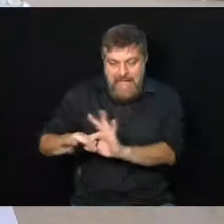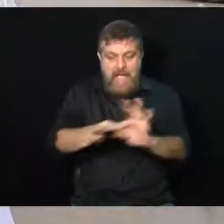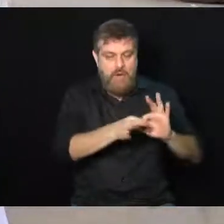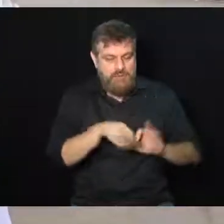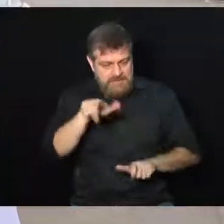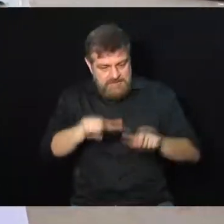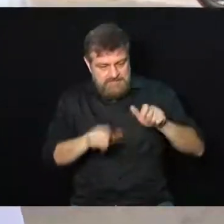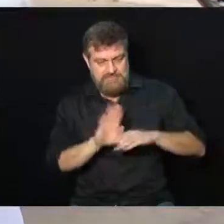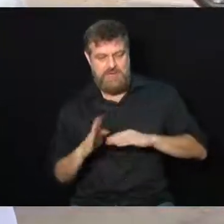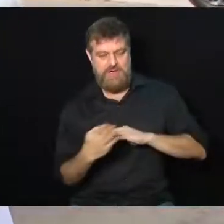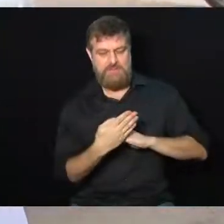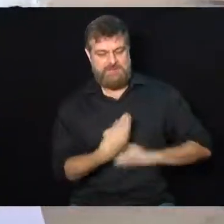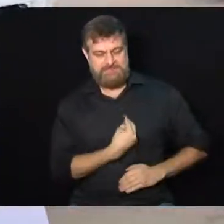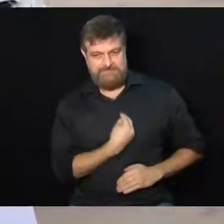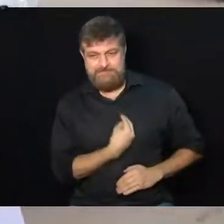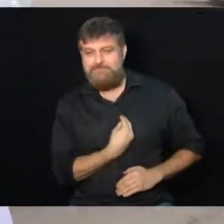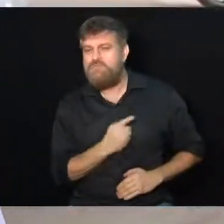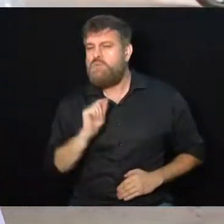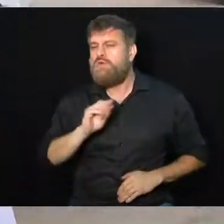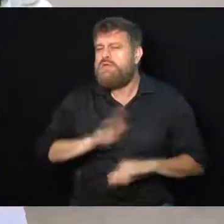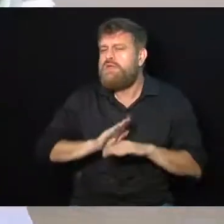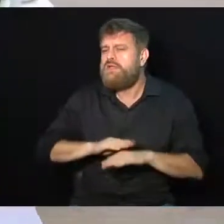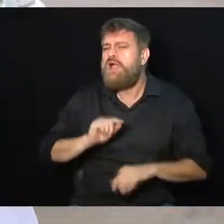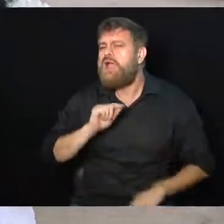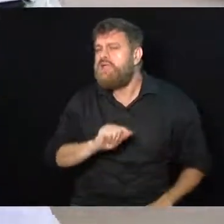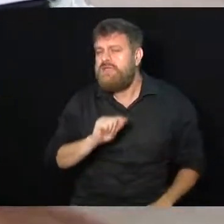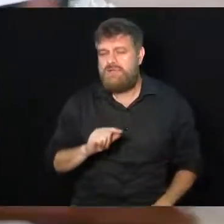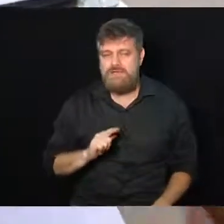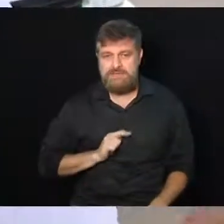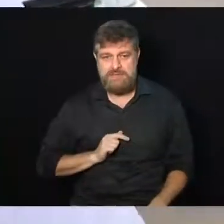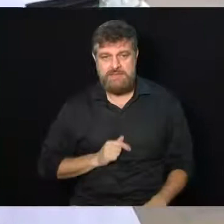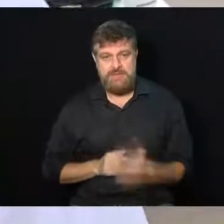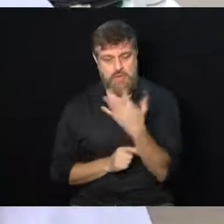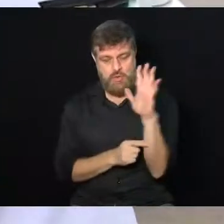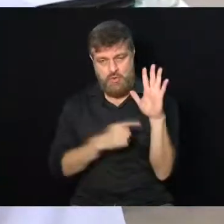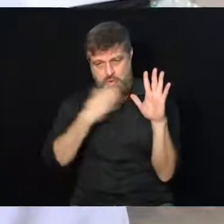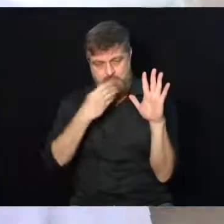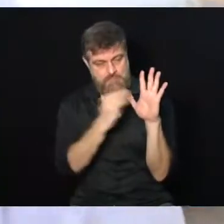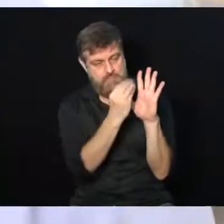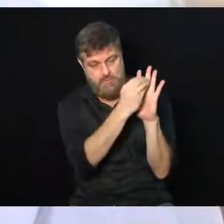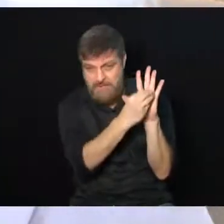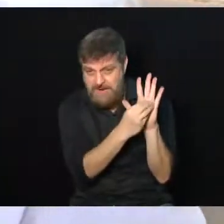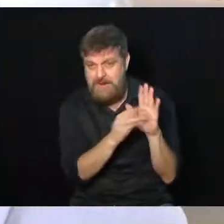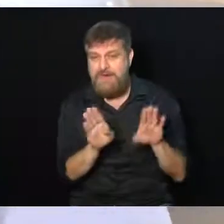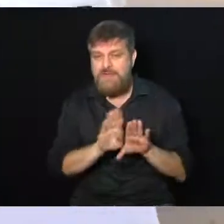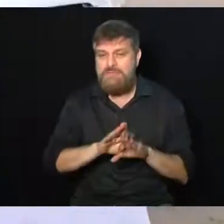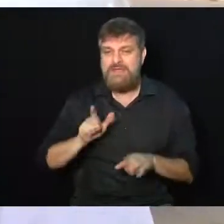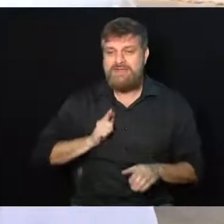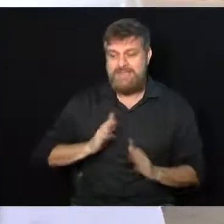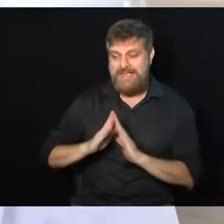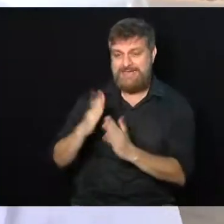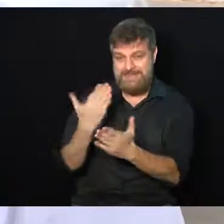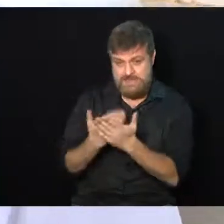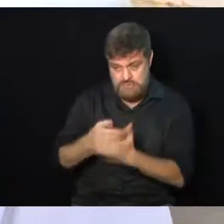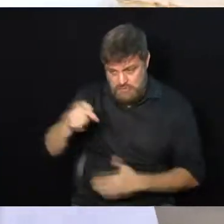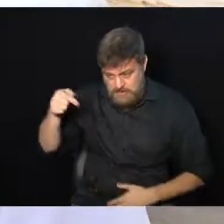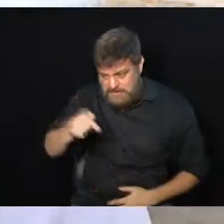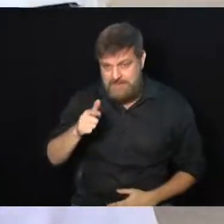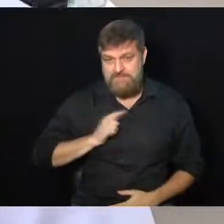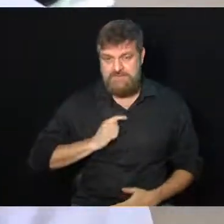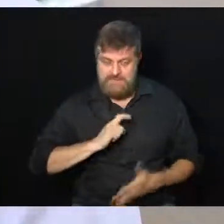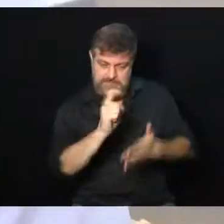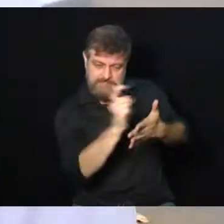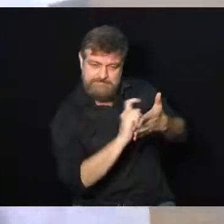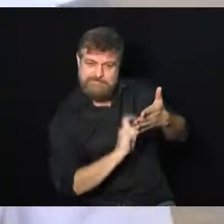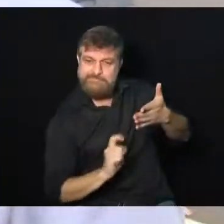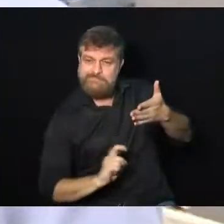importante. E o que já foi feito aqui no bairro, além do pomar? Olha, nós fizemos outras ações na escola do bairro, né, que foi o grafite do muro